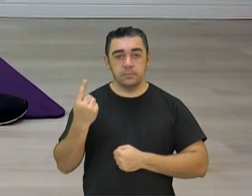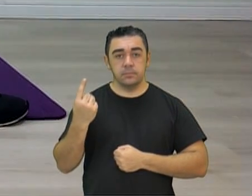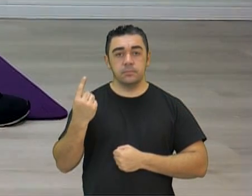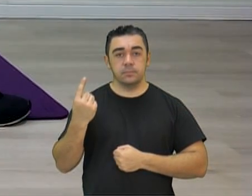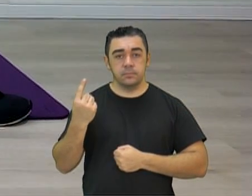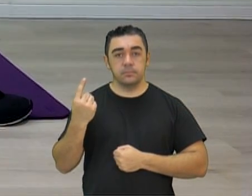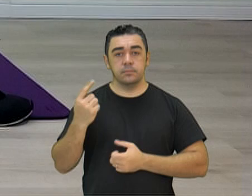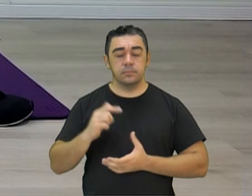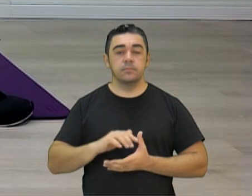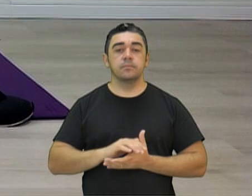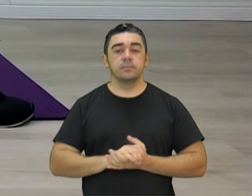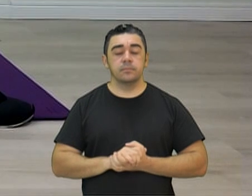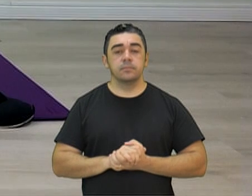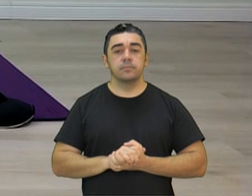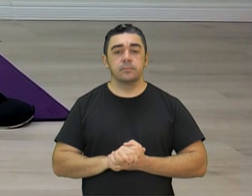Voltou. Relaxa.